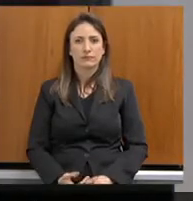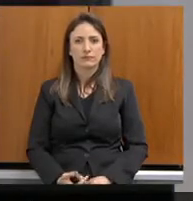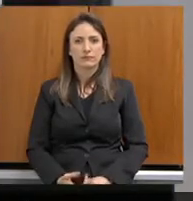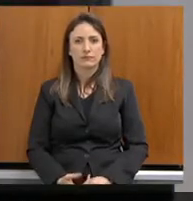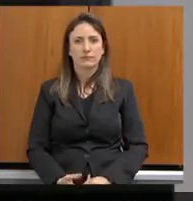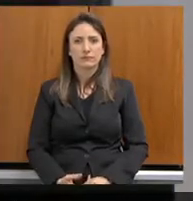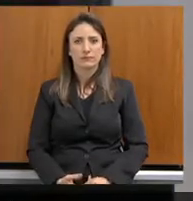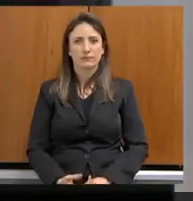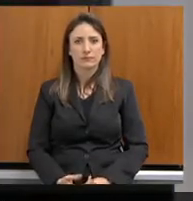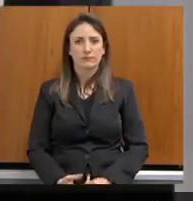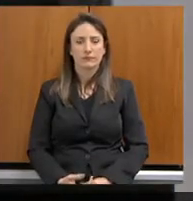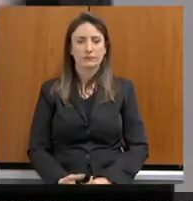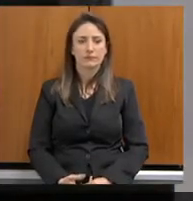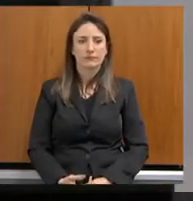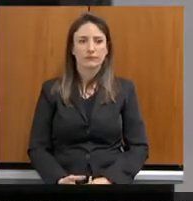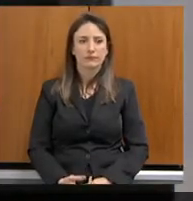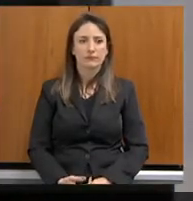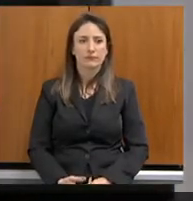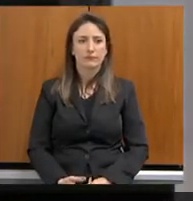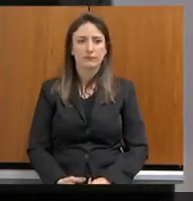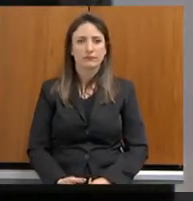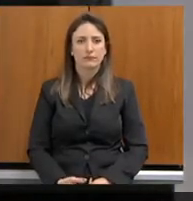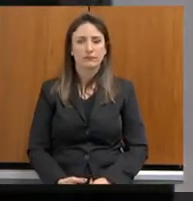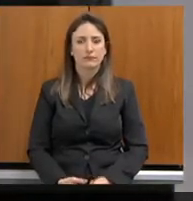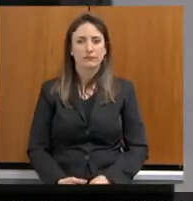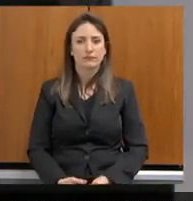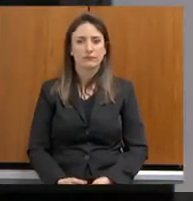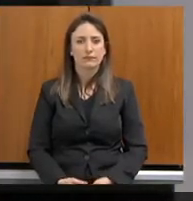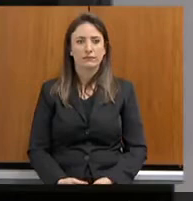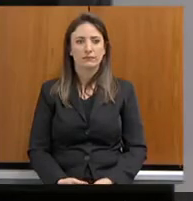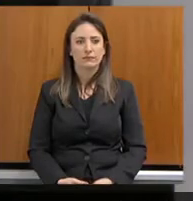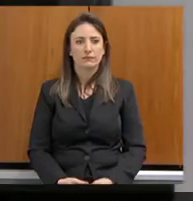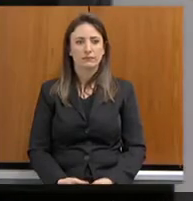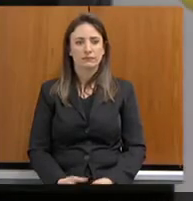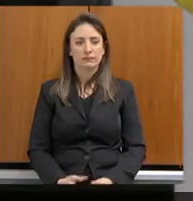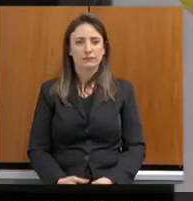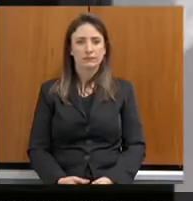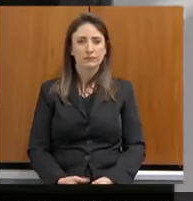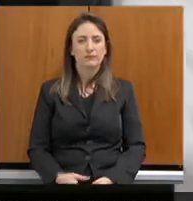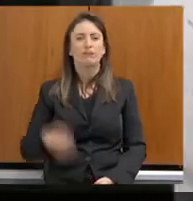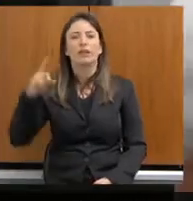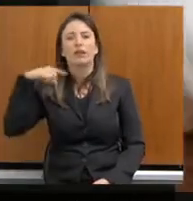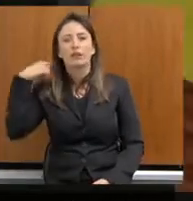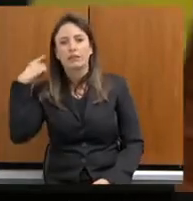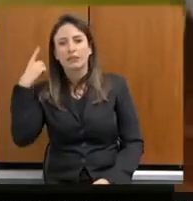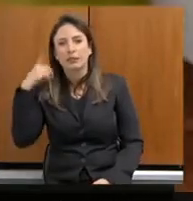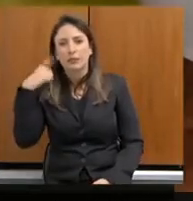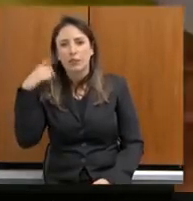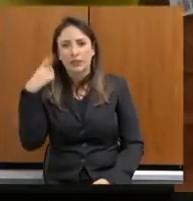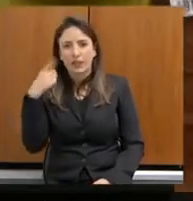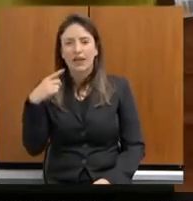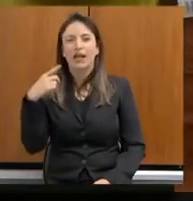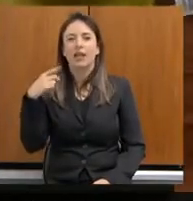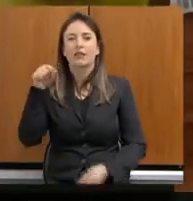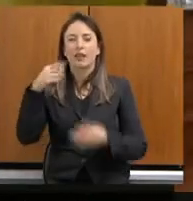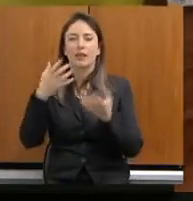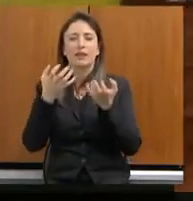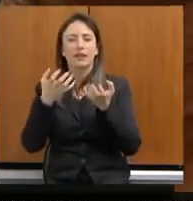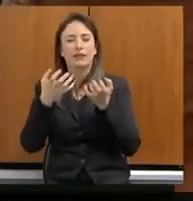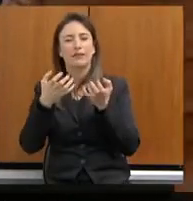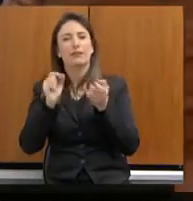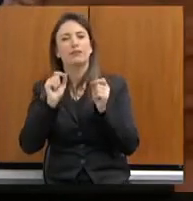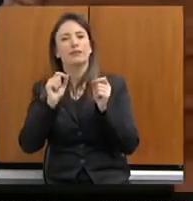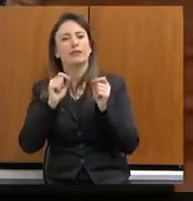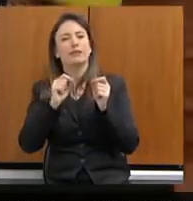E aí e o deputado que esta subscreve requer a vossa excelência